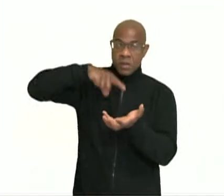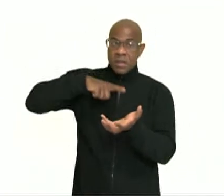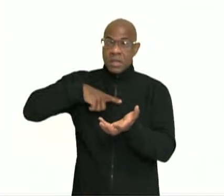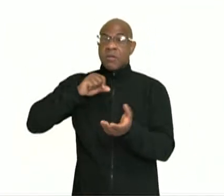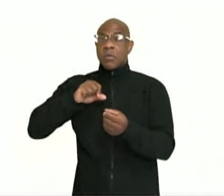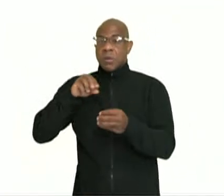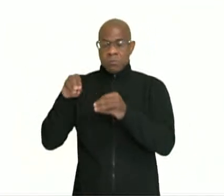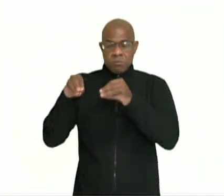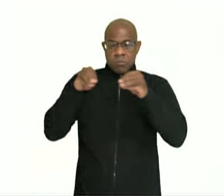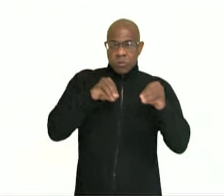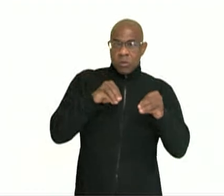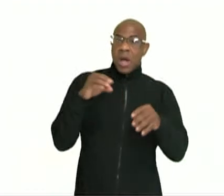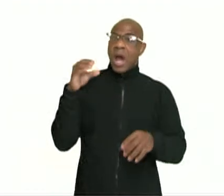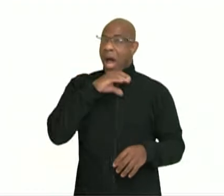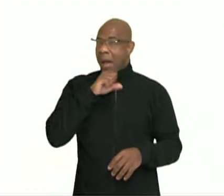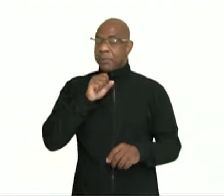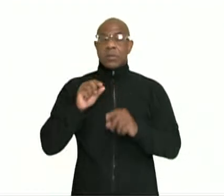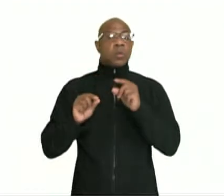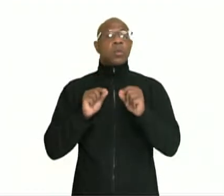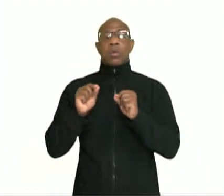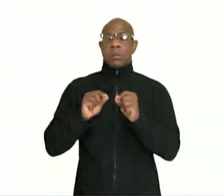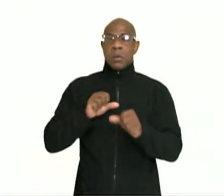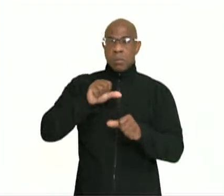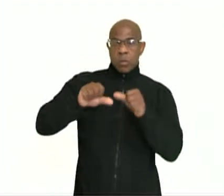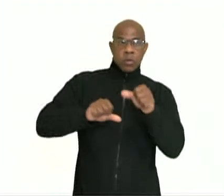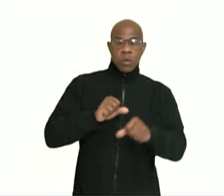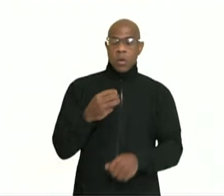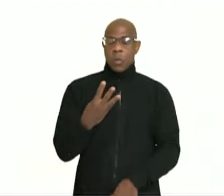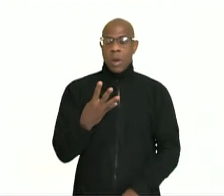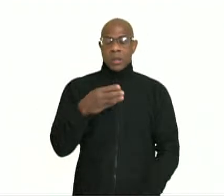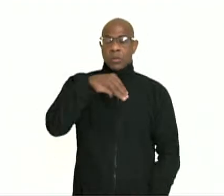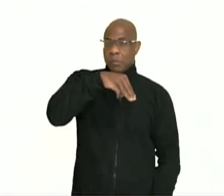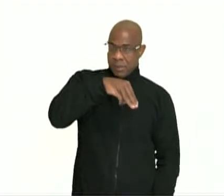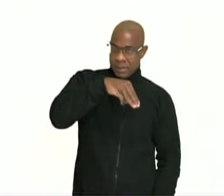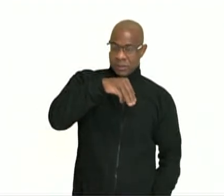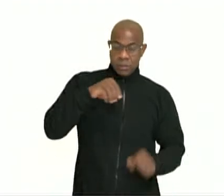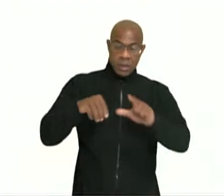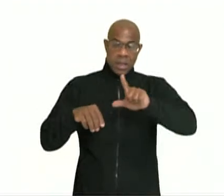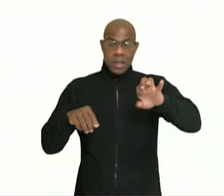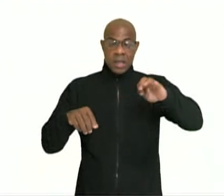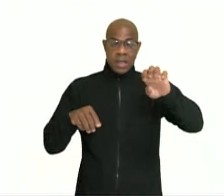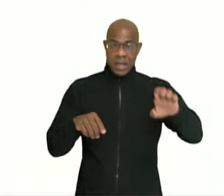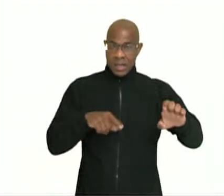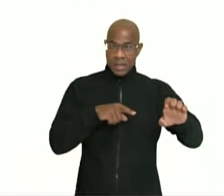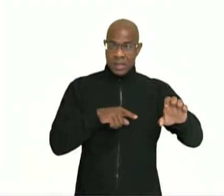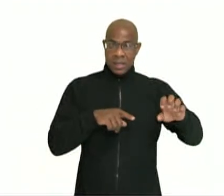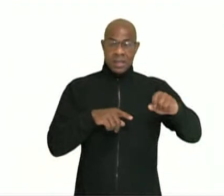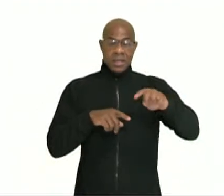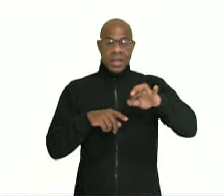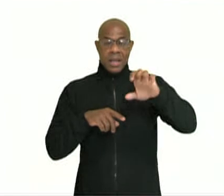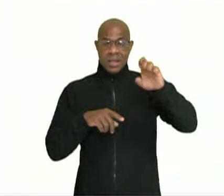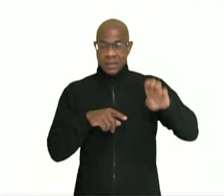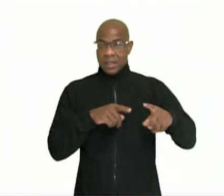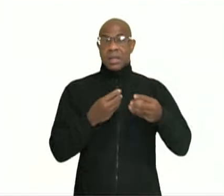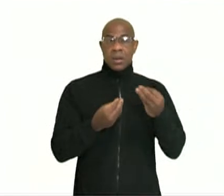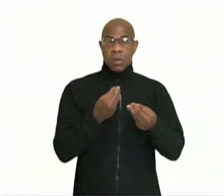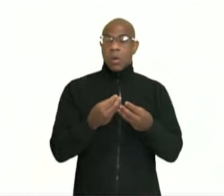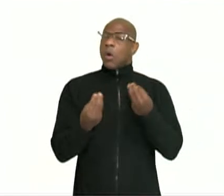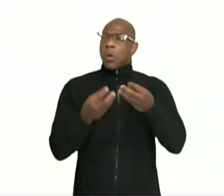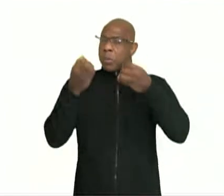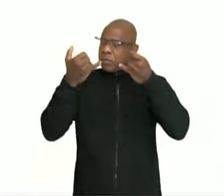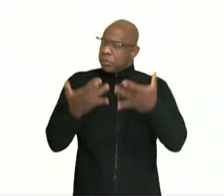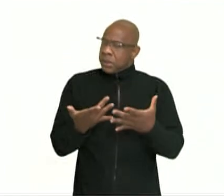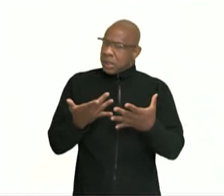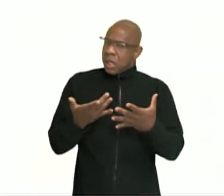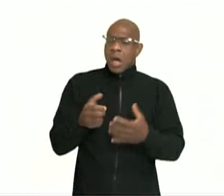um deslocamento acelerado. Mudou cerca de 4 metros no sentido leste. Como se explica o movimento de